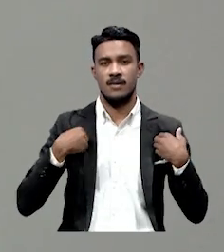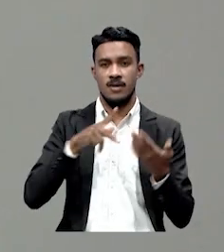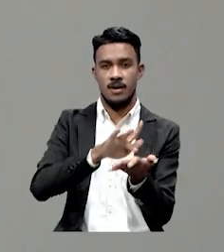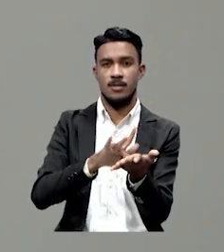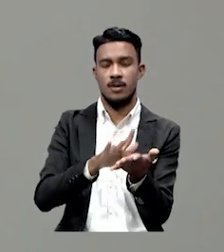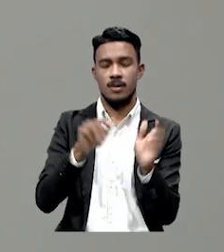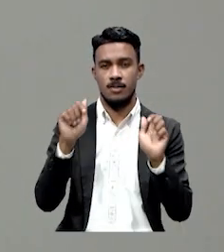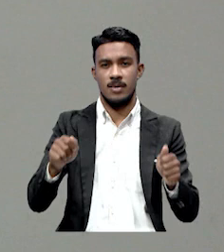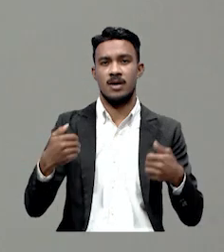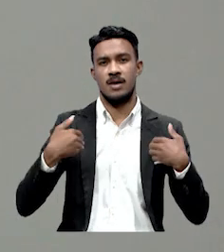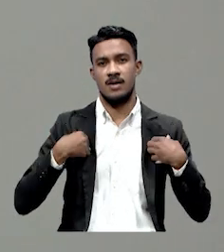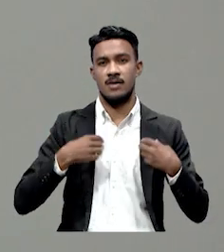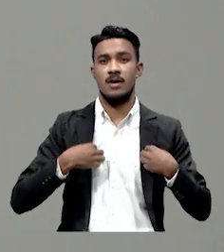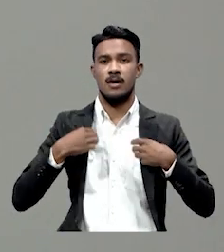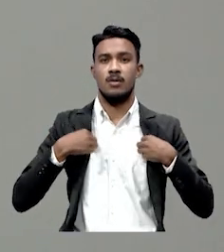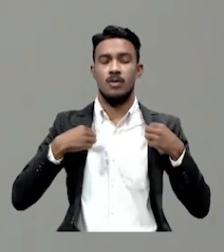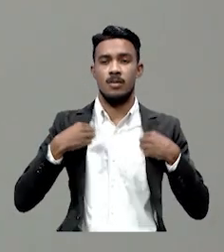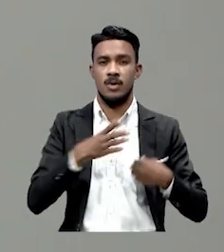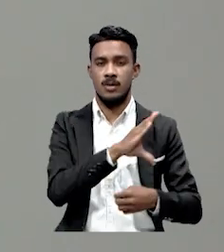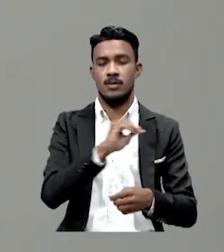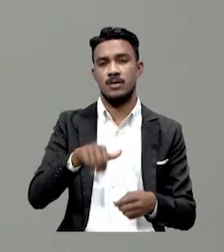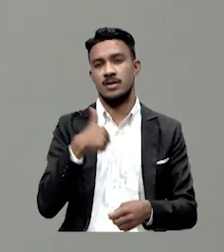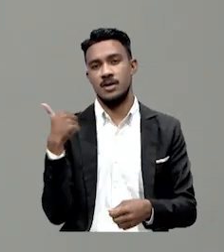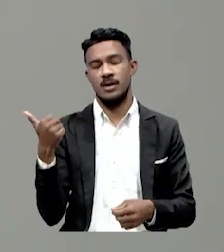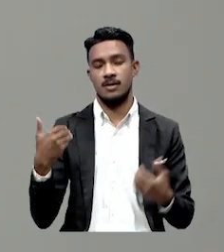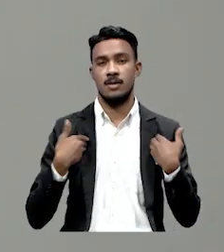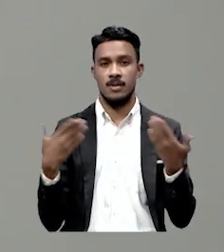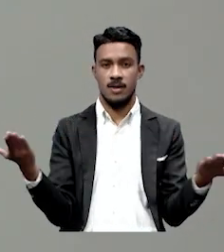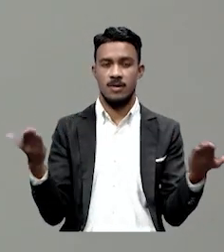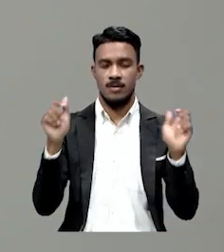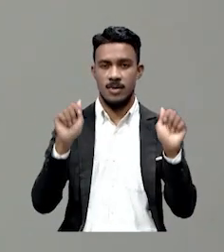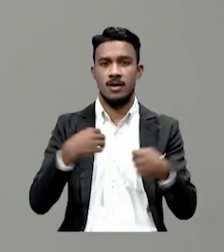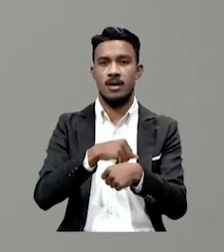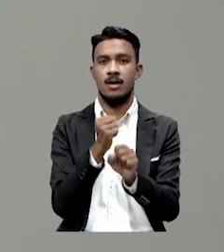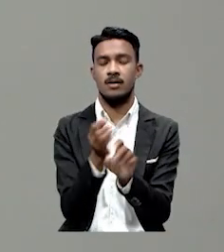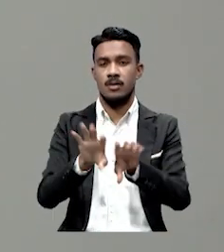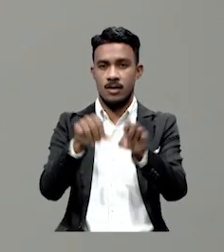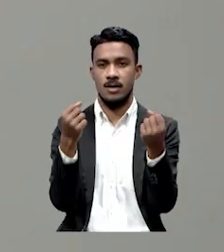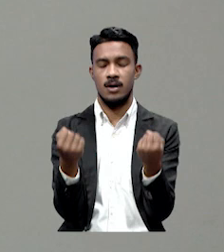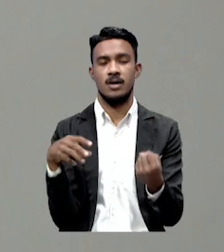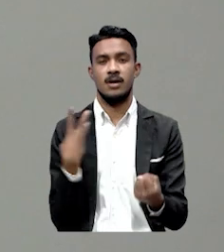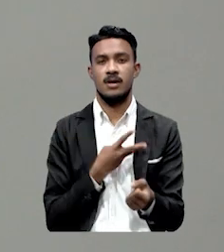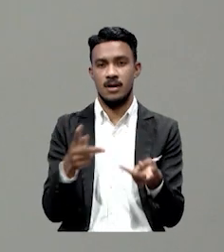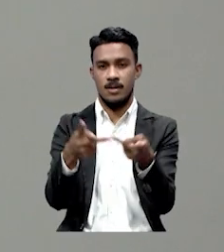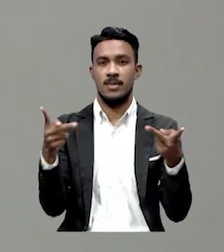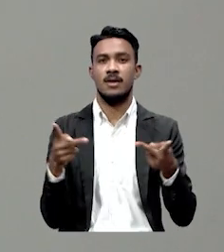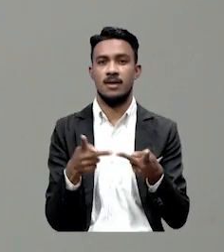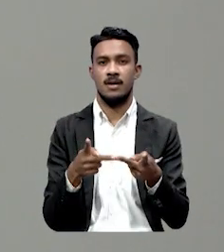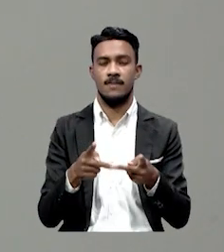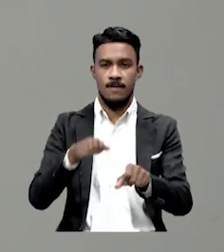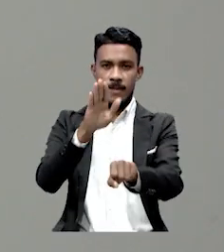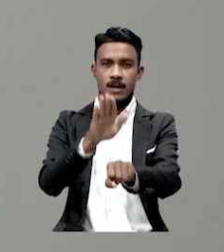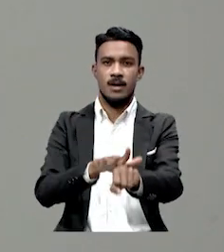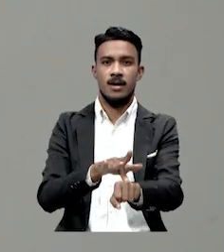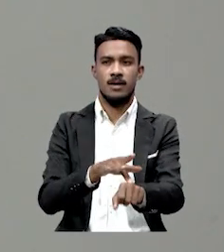pele para itenia roupa, saco, no parte selo, e na neve pele estraga mosquita no itenia ambiente. Bags